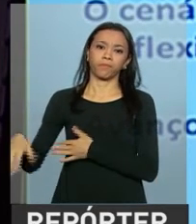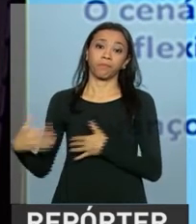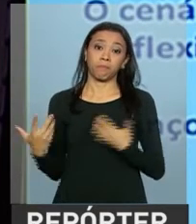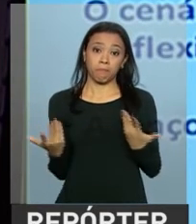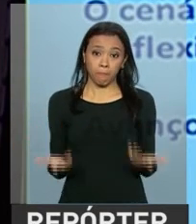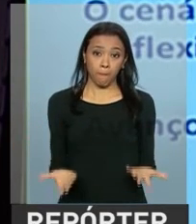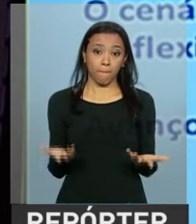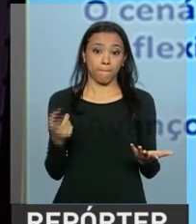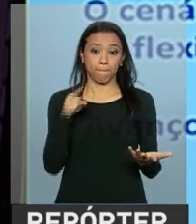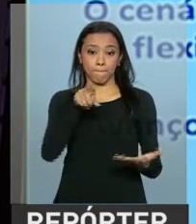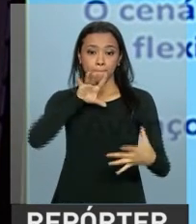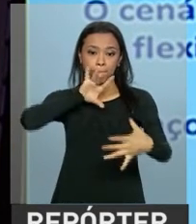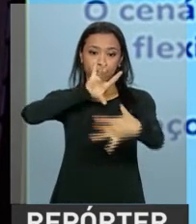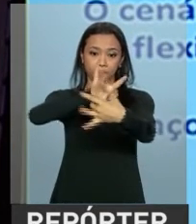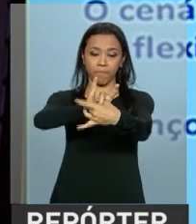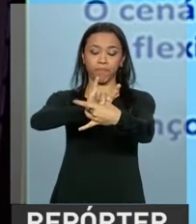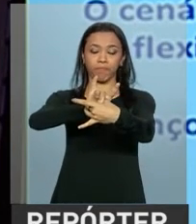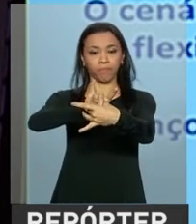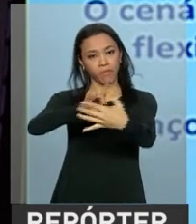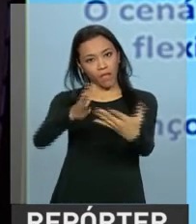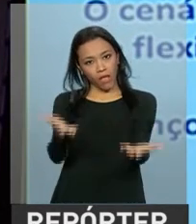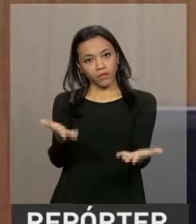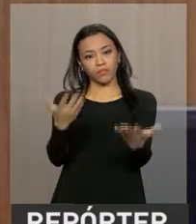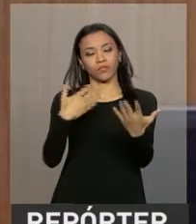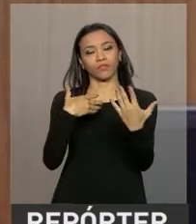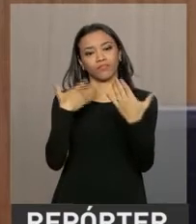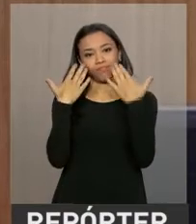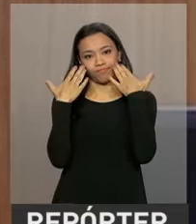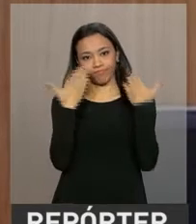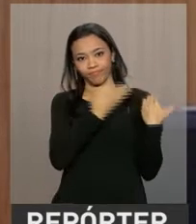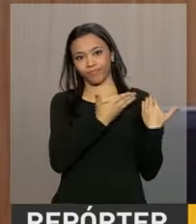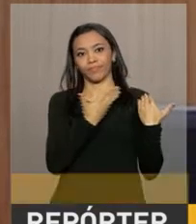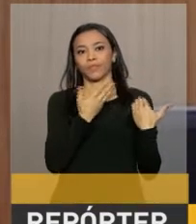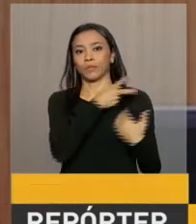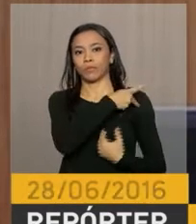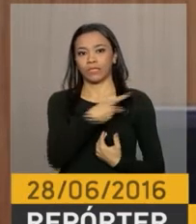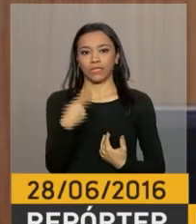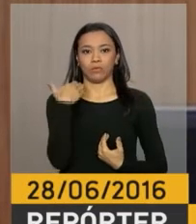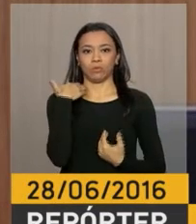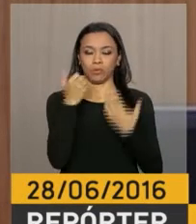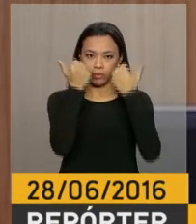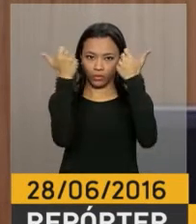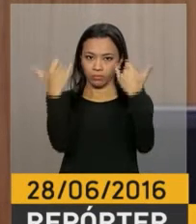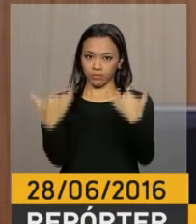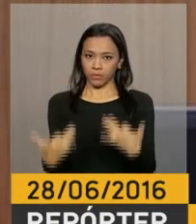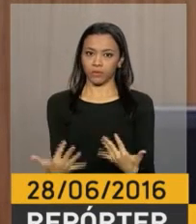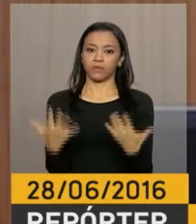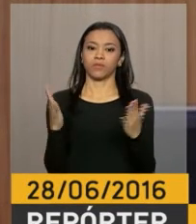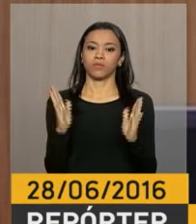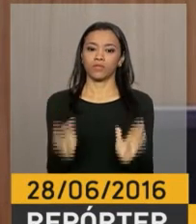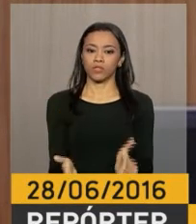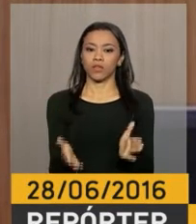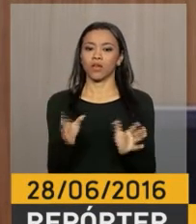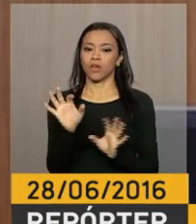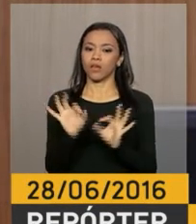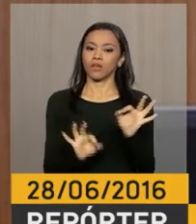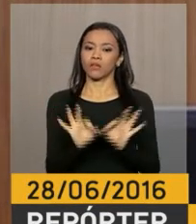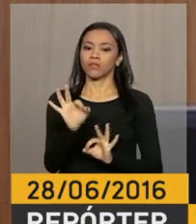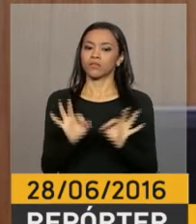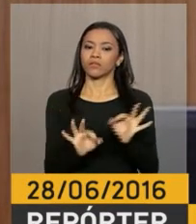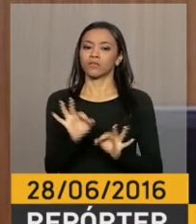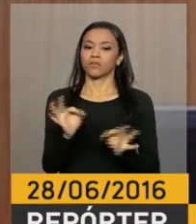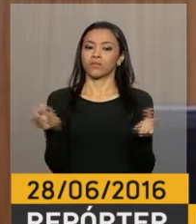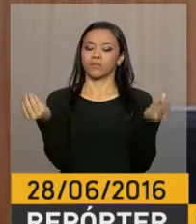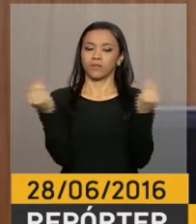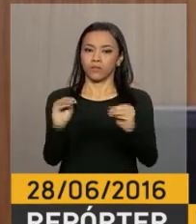Então, dentro desse cenário, essa é a mensagem que foi passada pelo presidente, né, que o comitê buscará circunscrever a inflação aos limites estabelecidos pelo